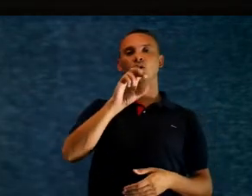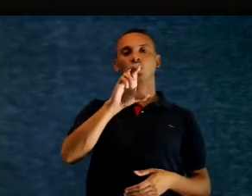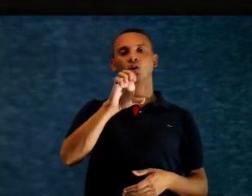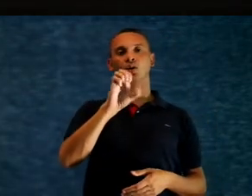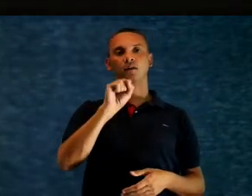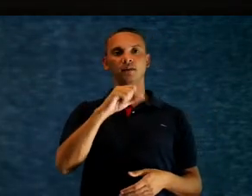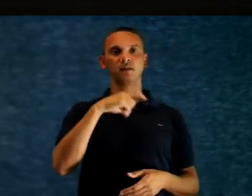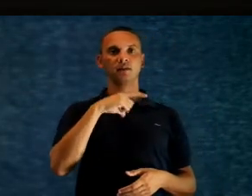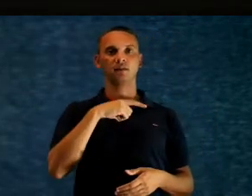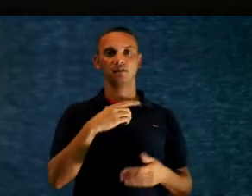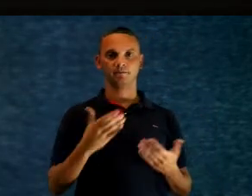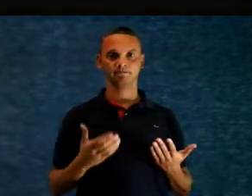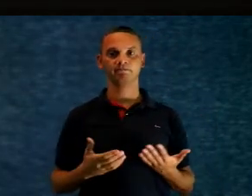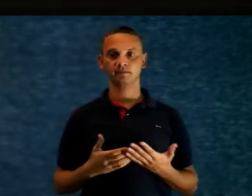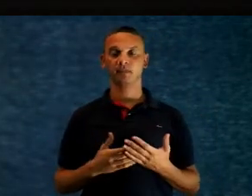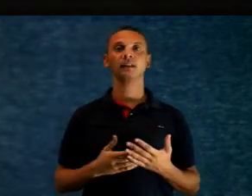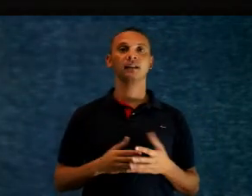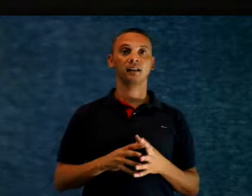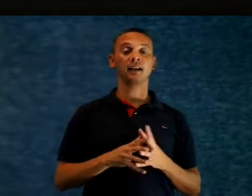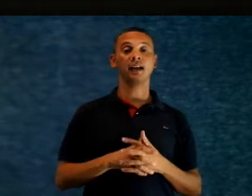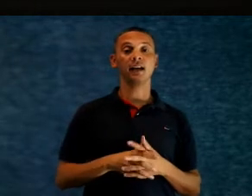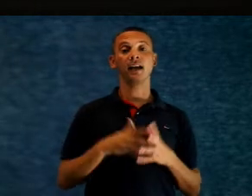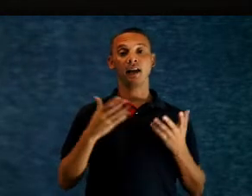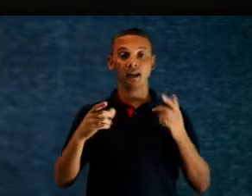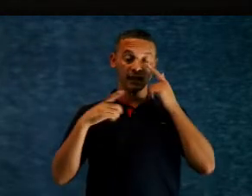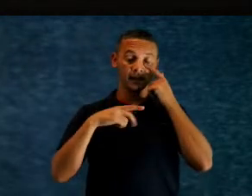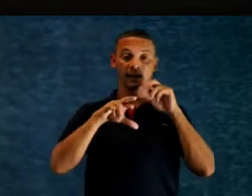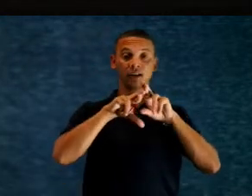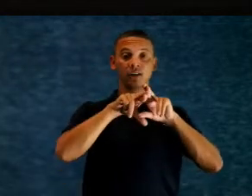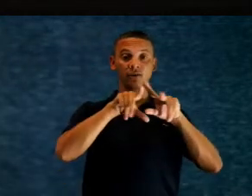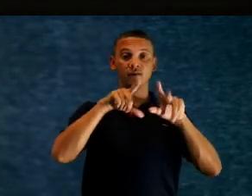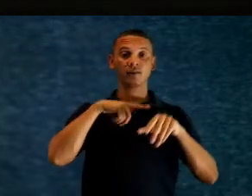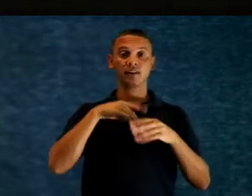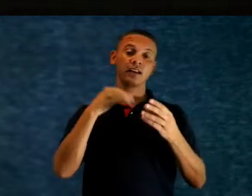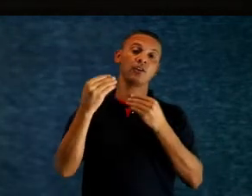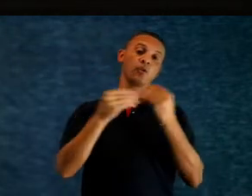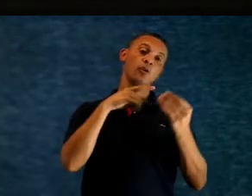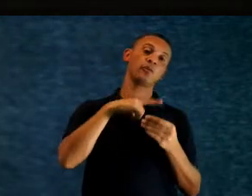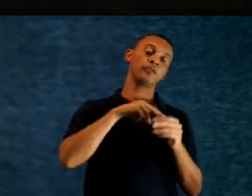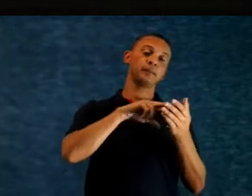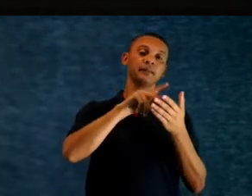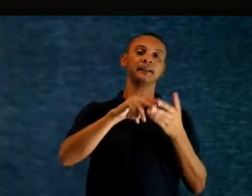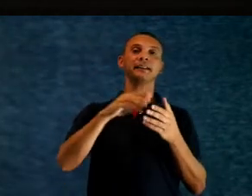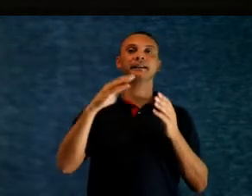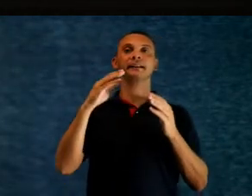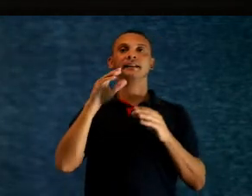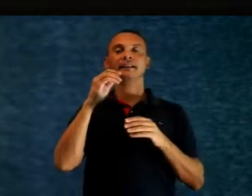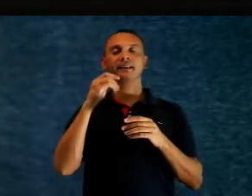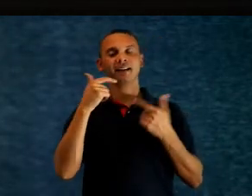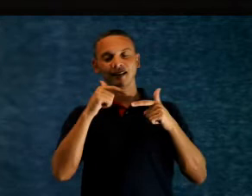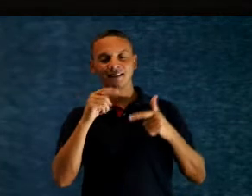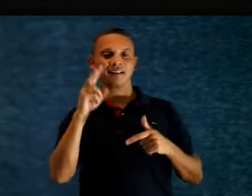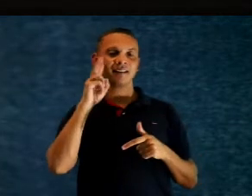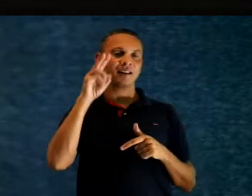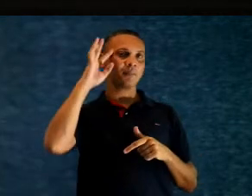com toda aquela sisudez, toda aquela circunspecção dele, fazendo esse tipo de trabalho de pombo-correio. Né?